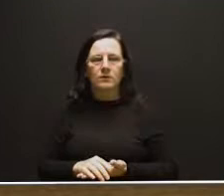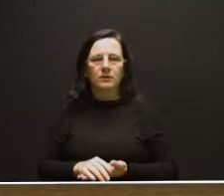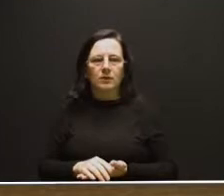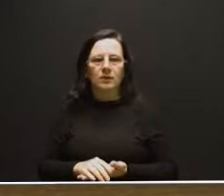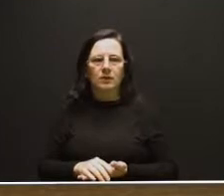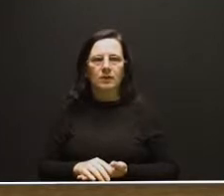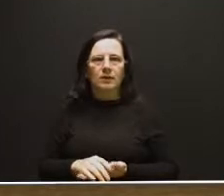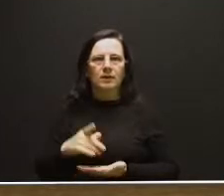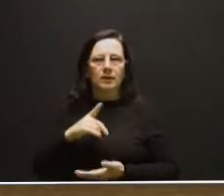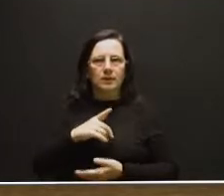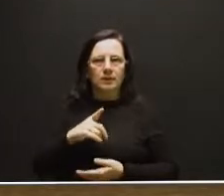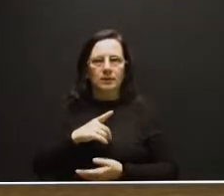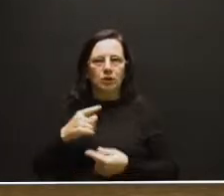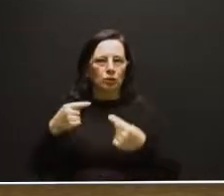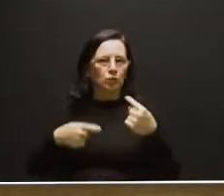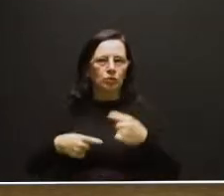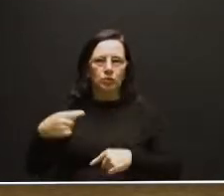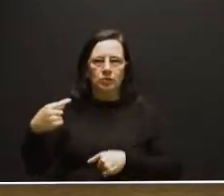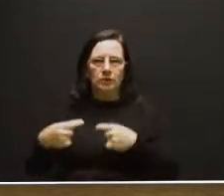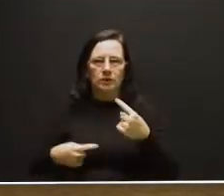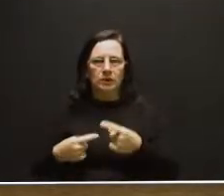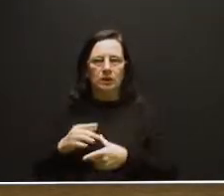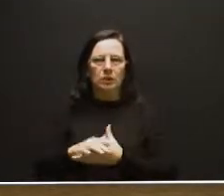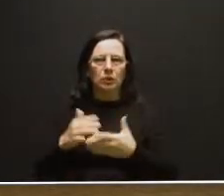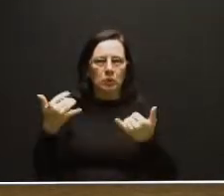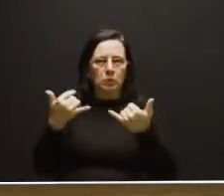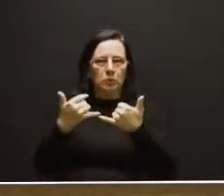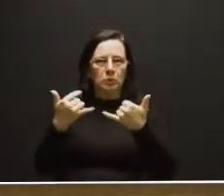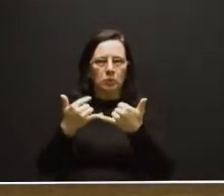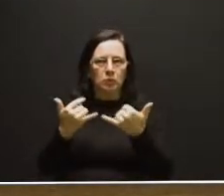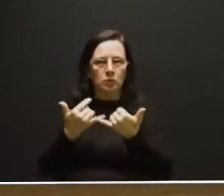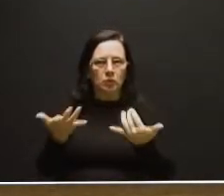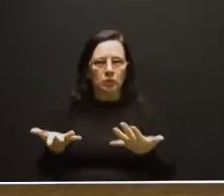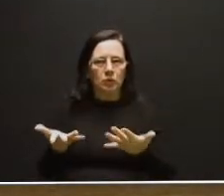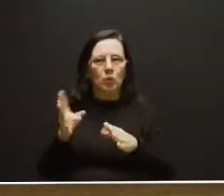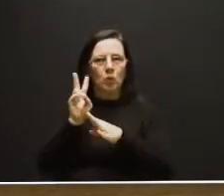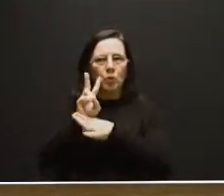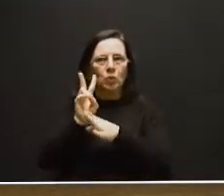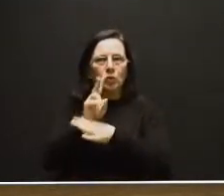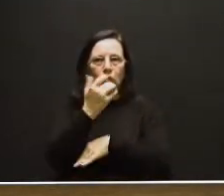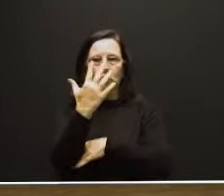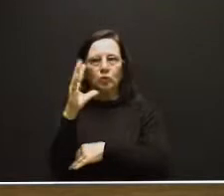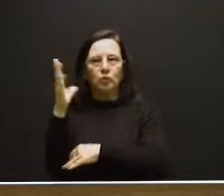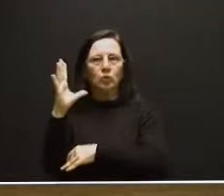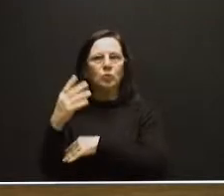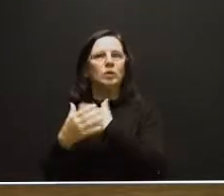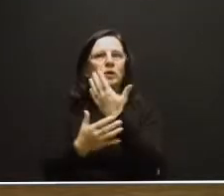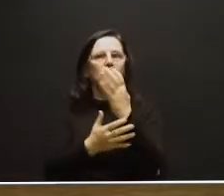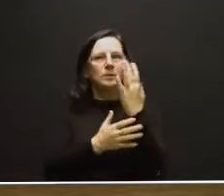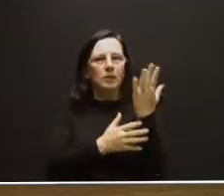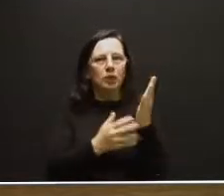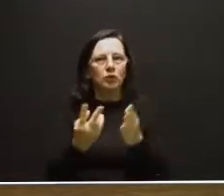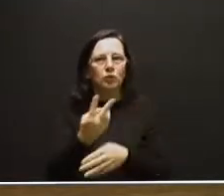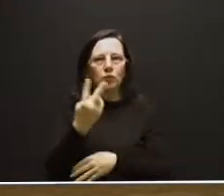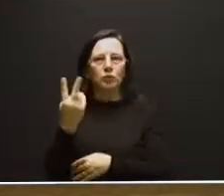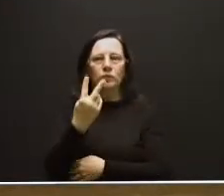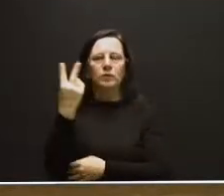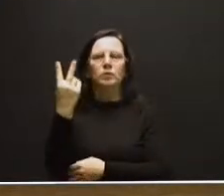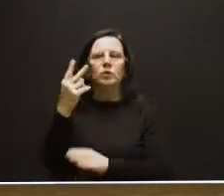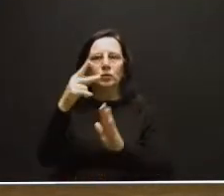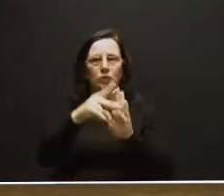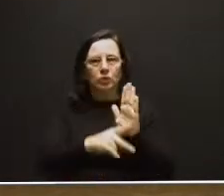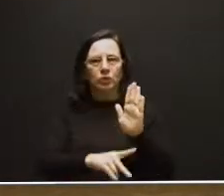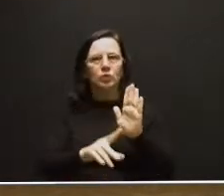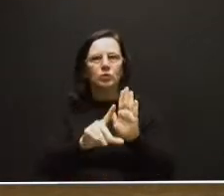quando se tem discussão é internet questão da preservação do meio ambiente da valorização e esse